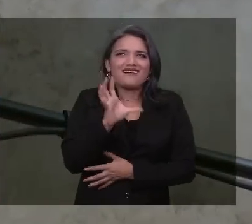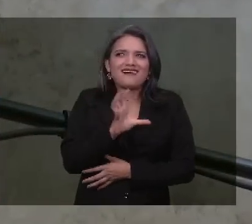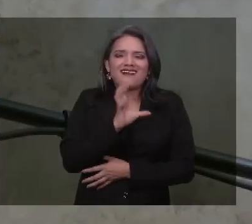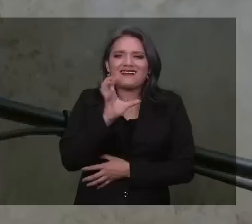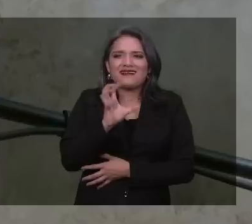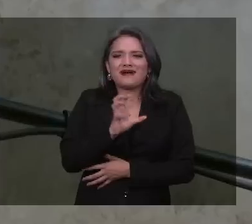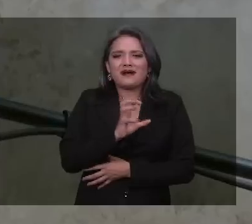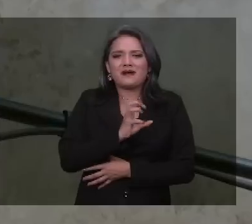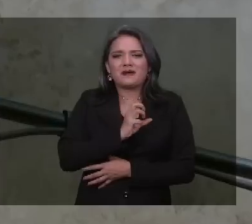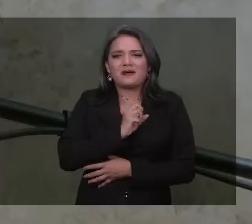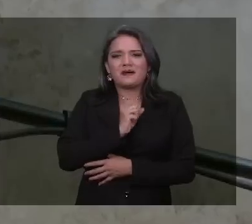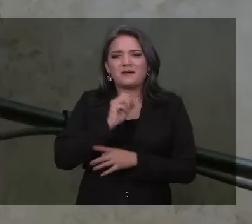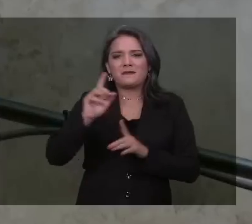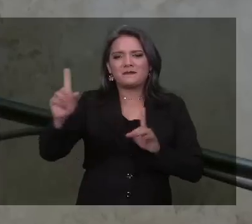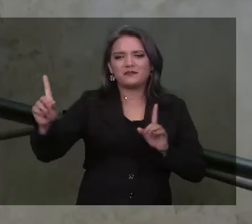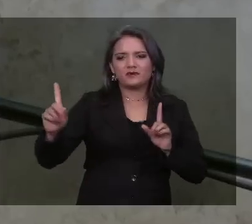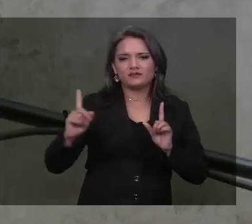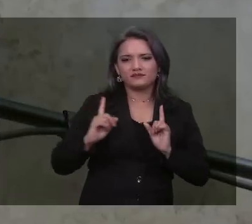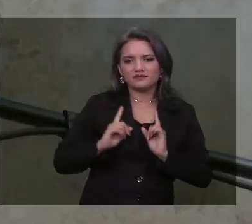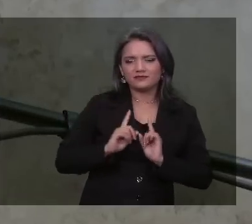lado